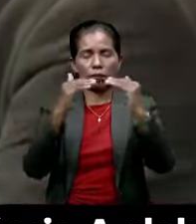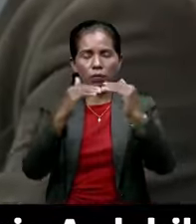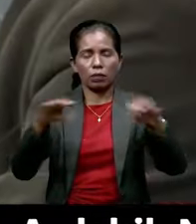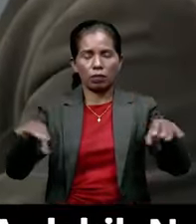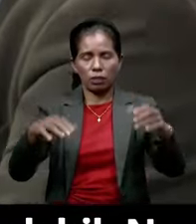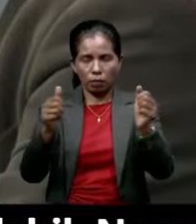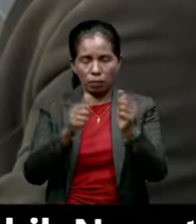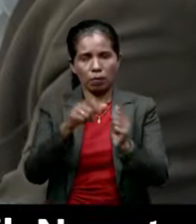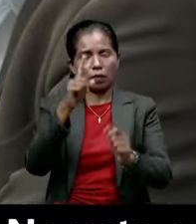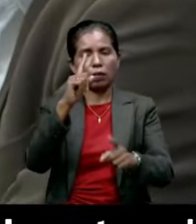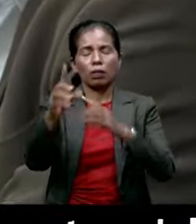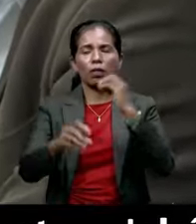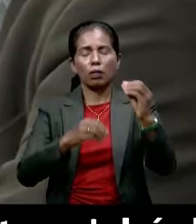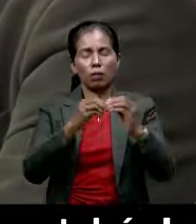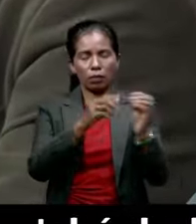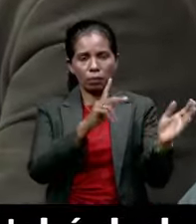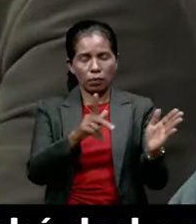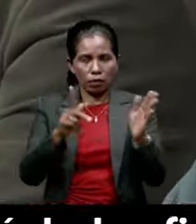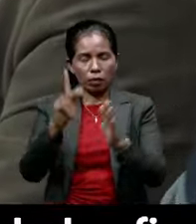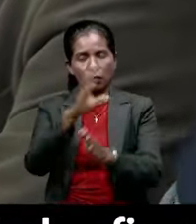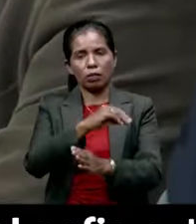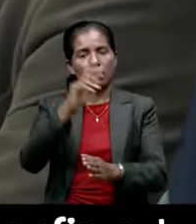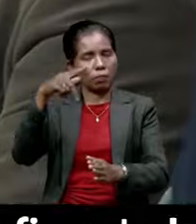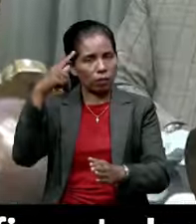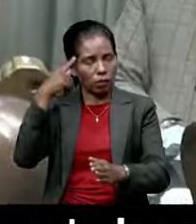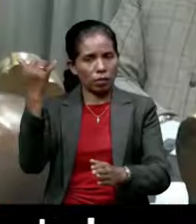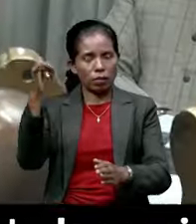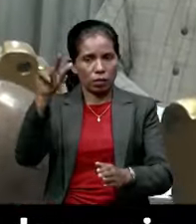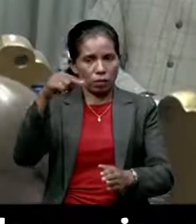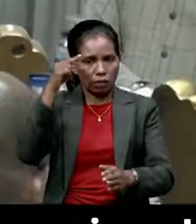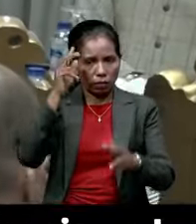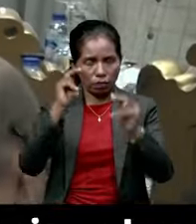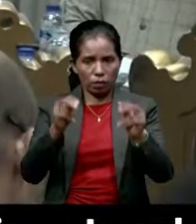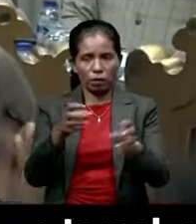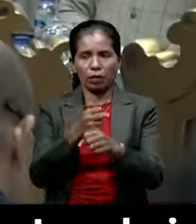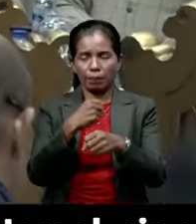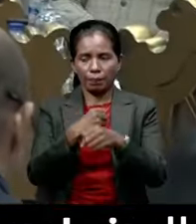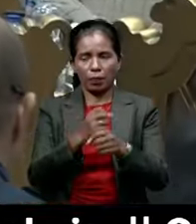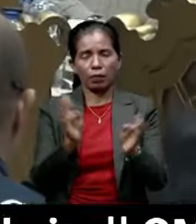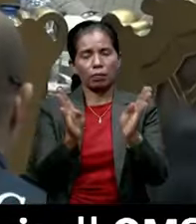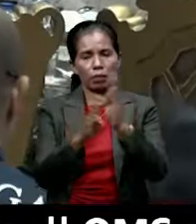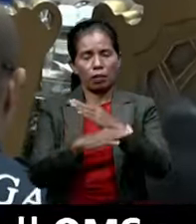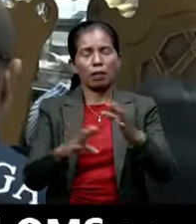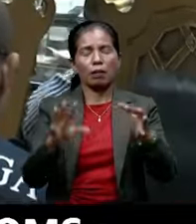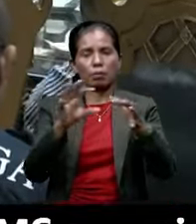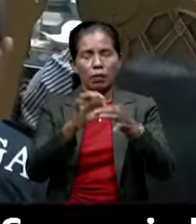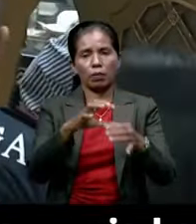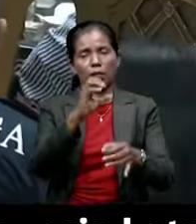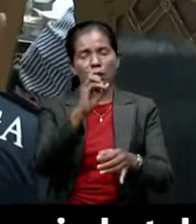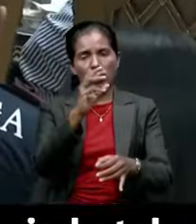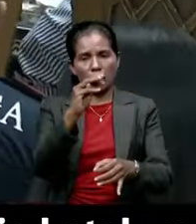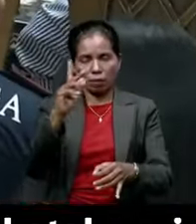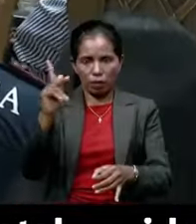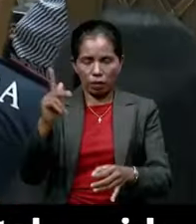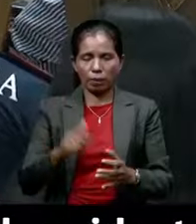IDA, onde colhia com o plano no política Sira NEBE, governo precisa halo, onde sai membro pleno OMK. O